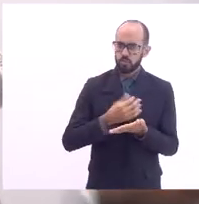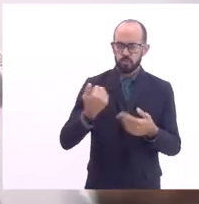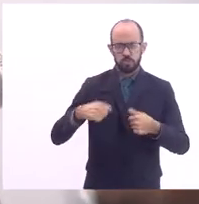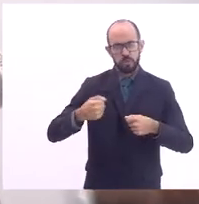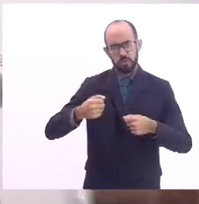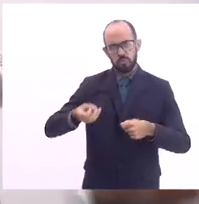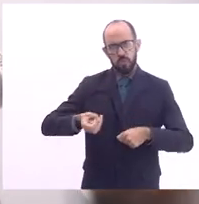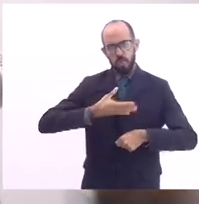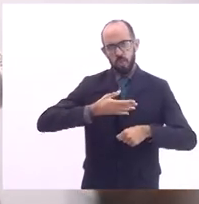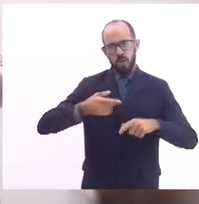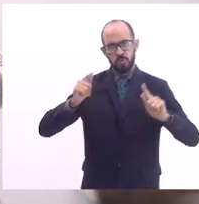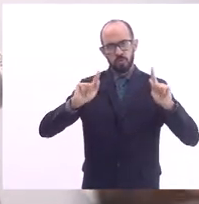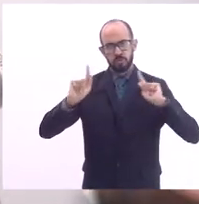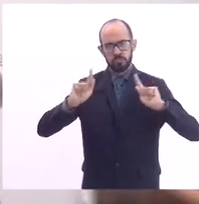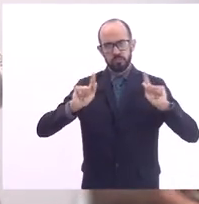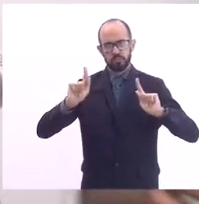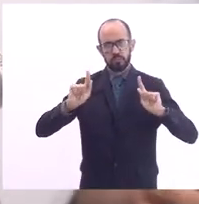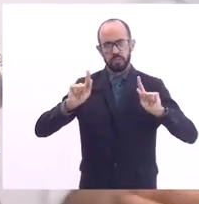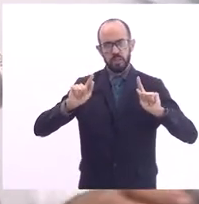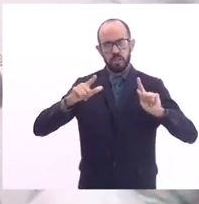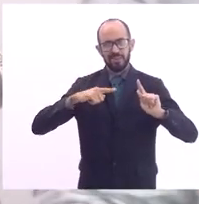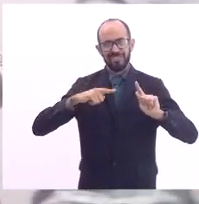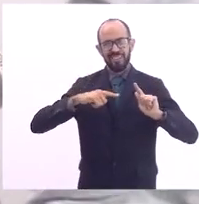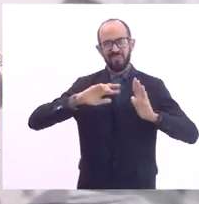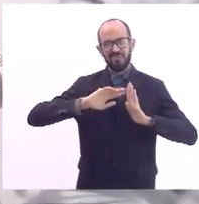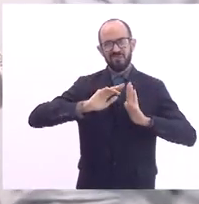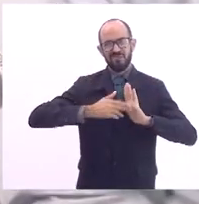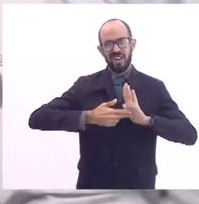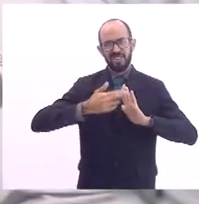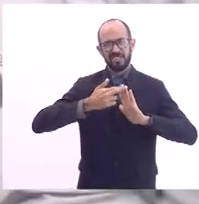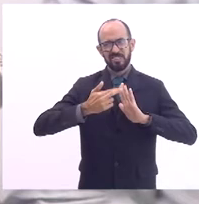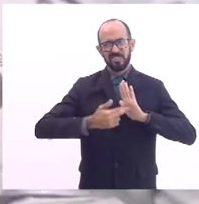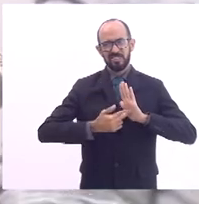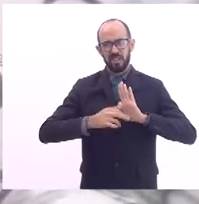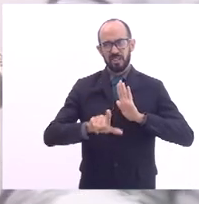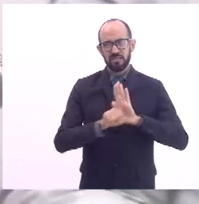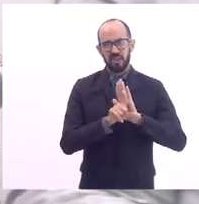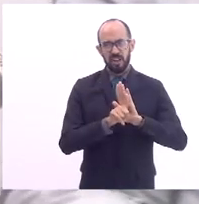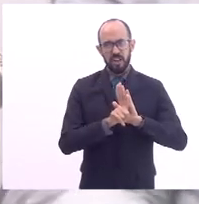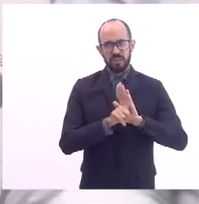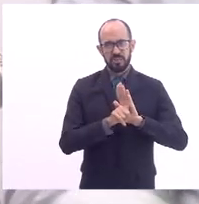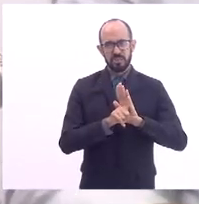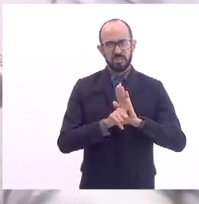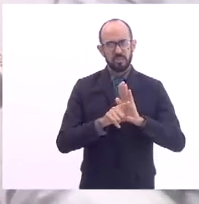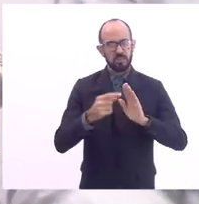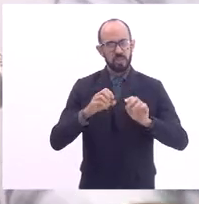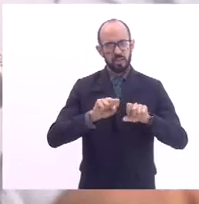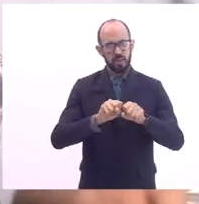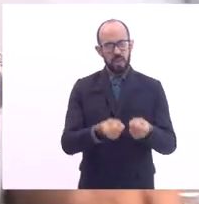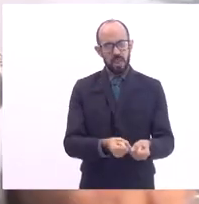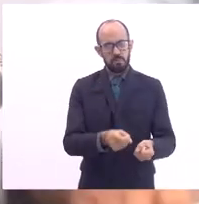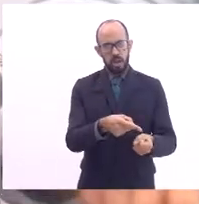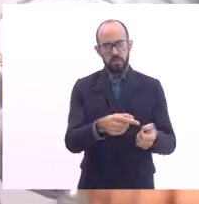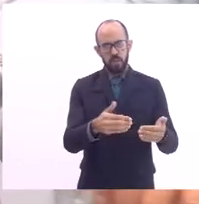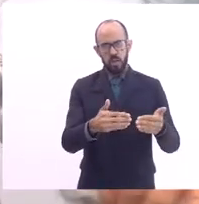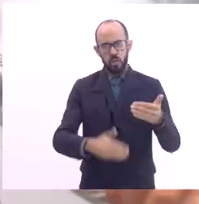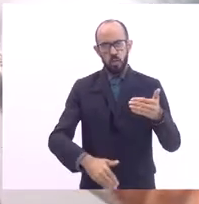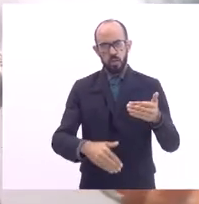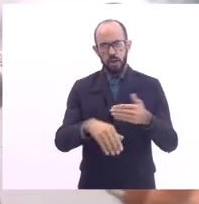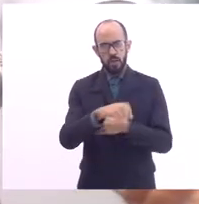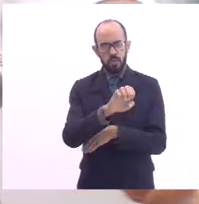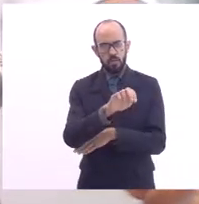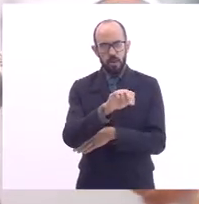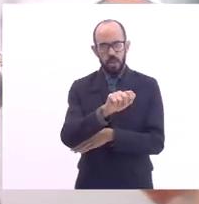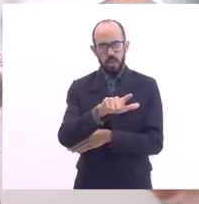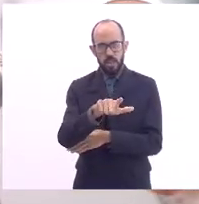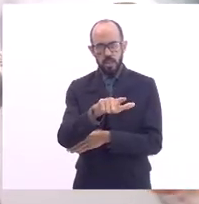São vários princípios constitucionais que estão sendo duramente atingidos e contrariados pela Enel